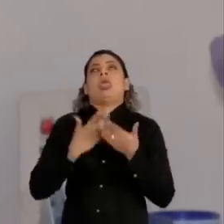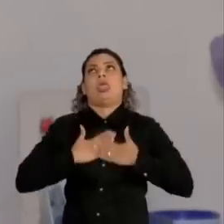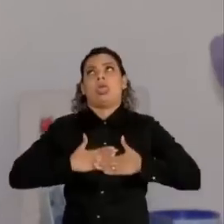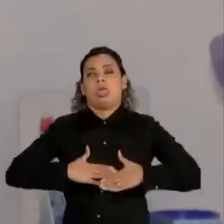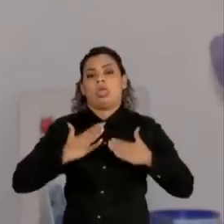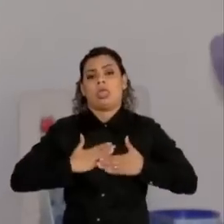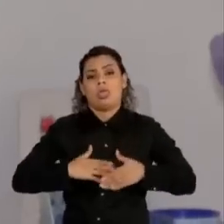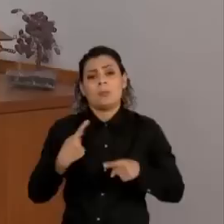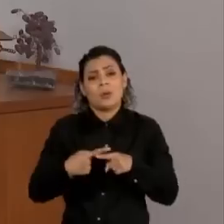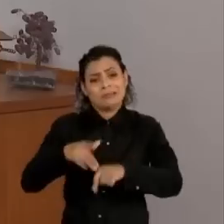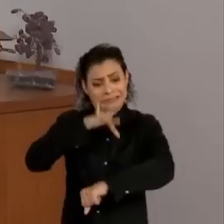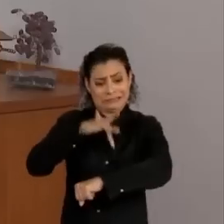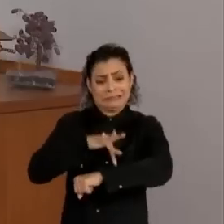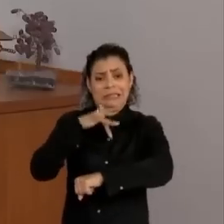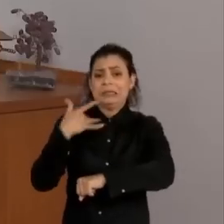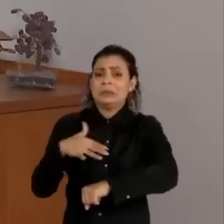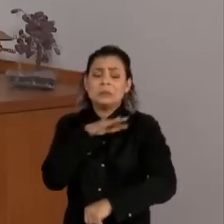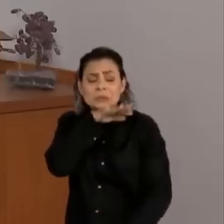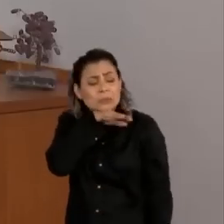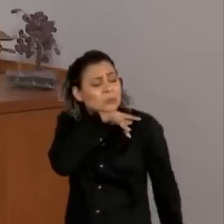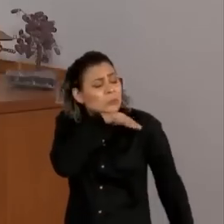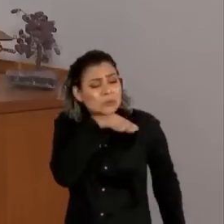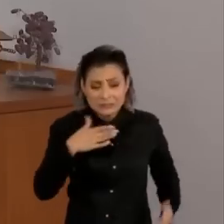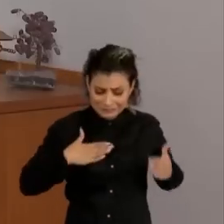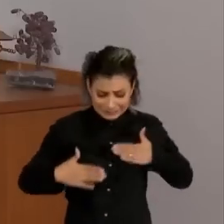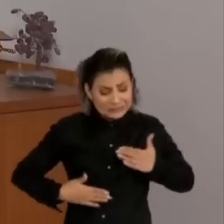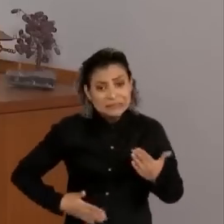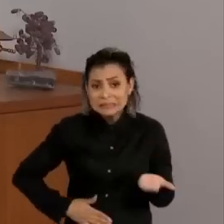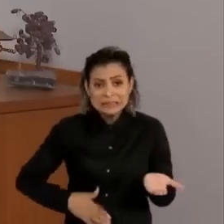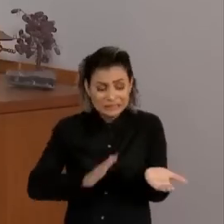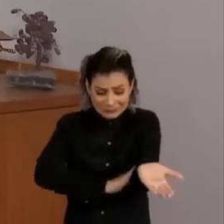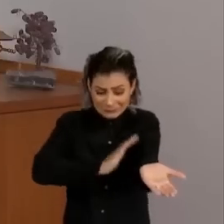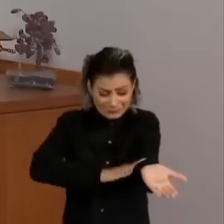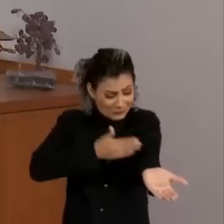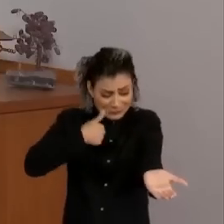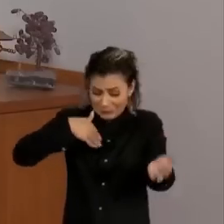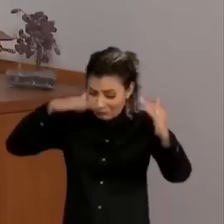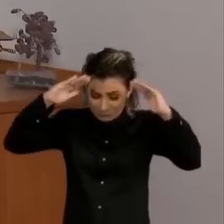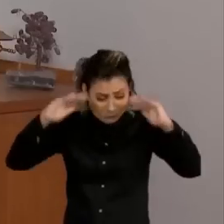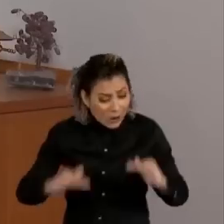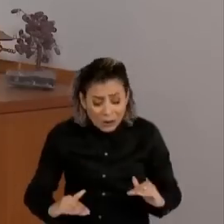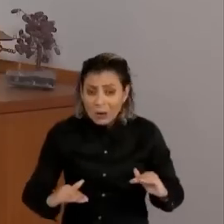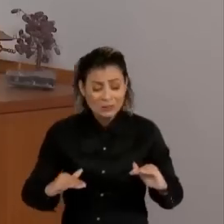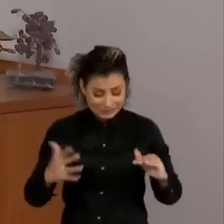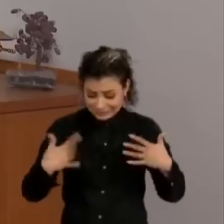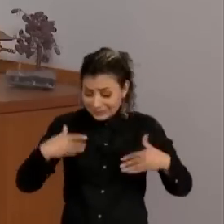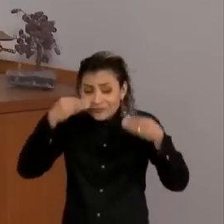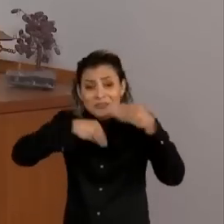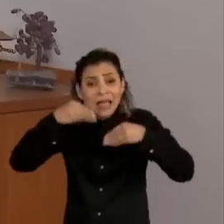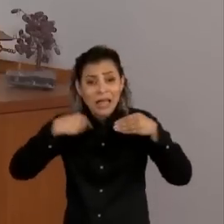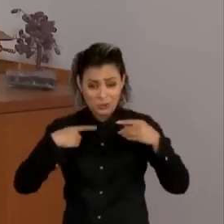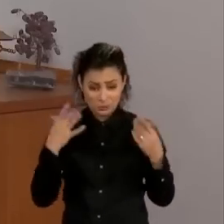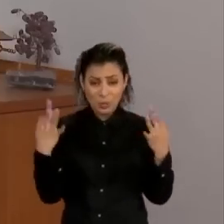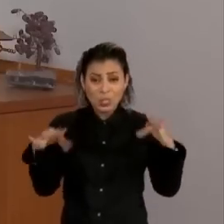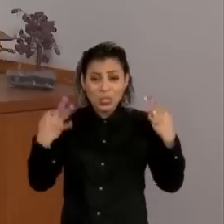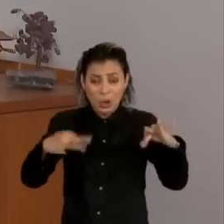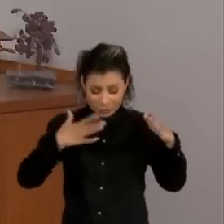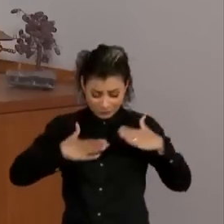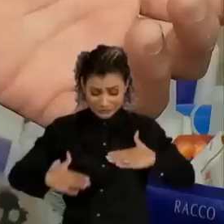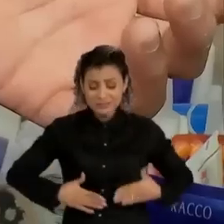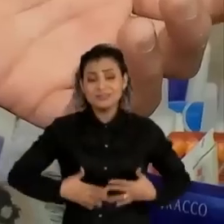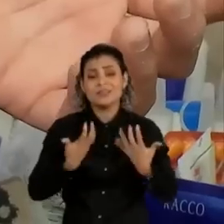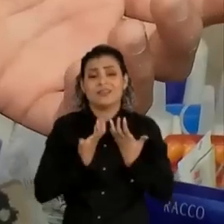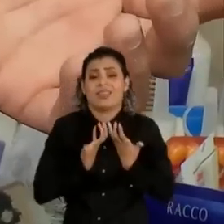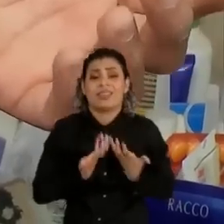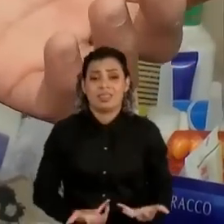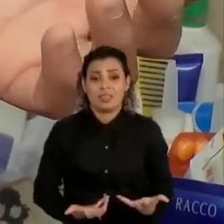por causa da dengue. É muito ruim, porque a sua imunidade vai baixando muito rápido, então você sente muita dor no corpo, muito